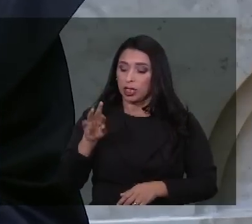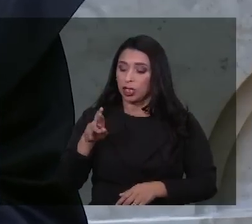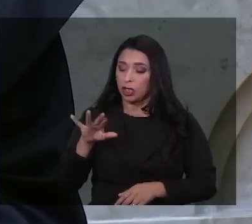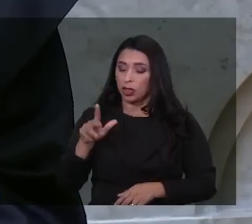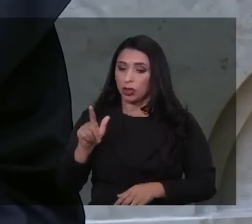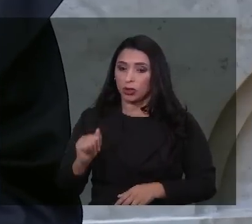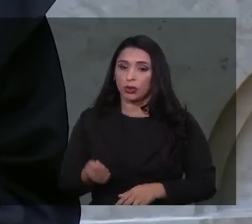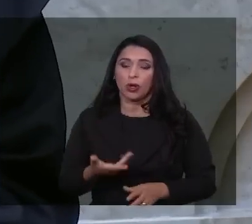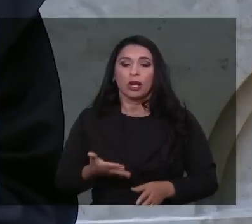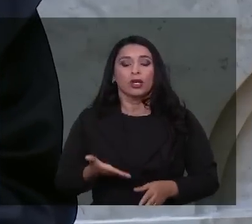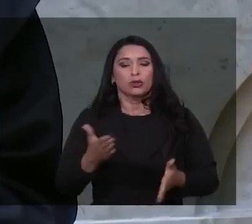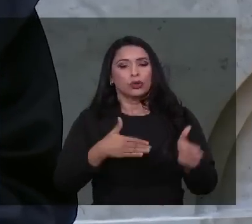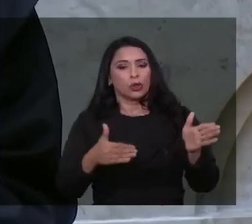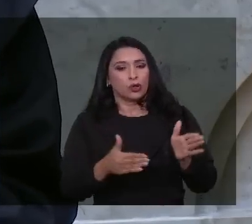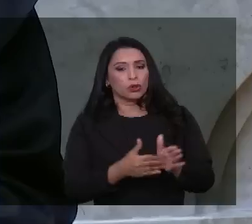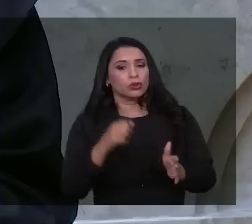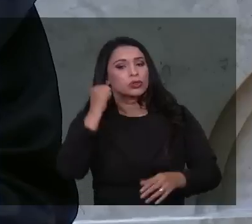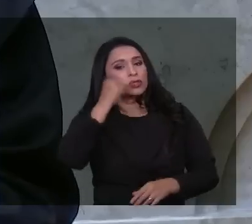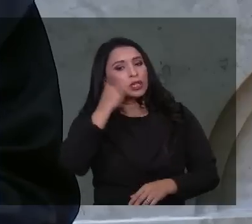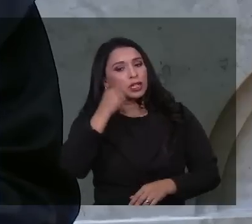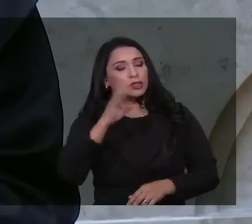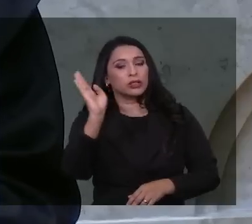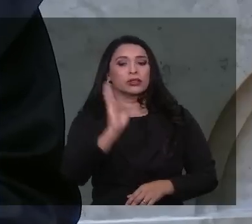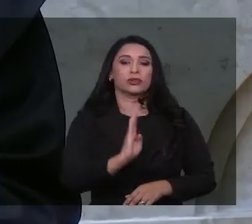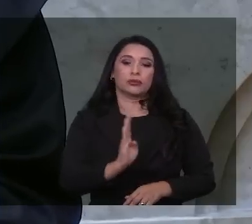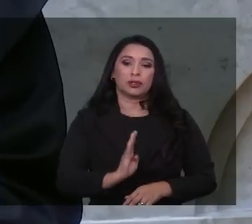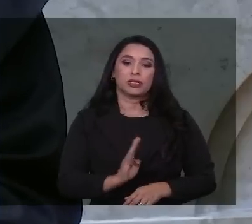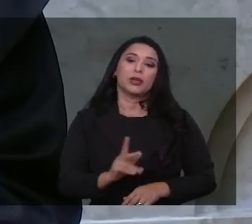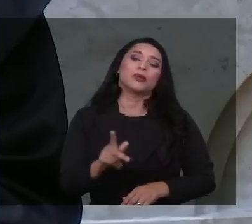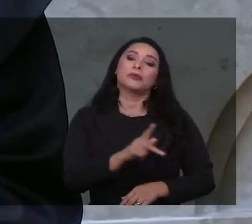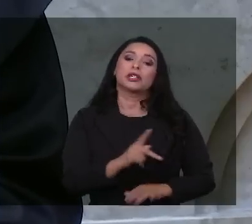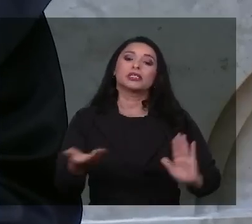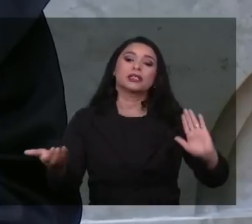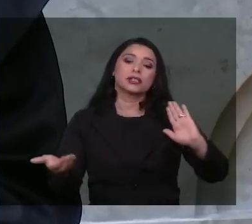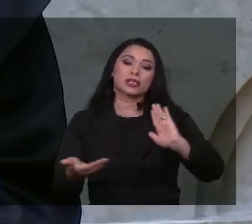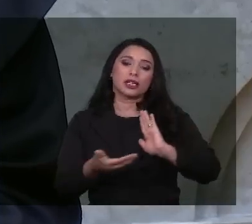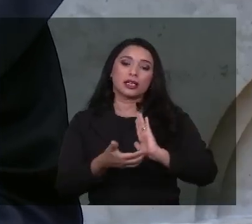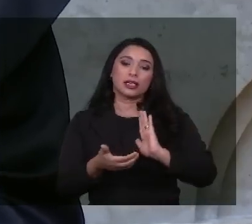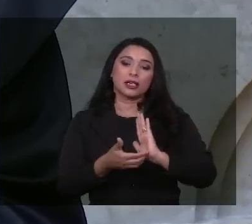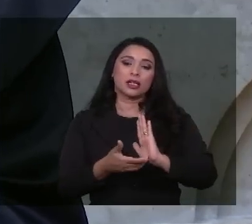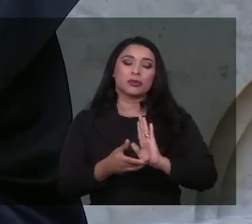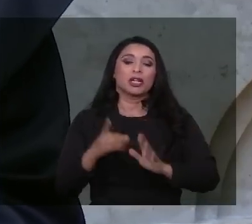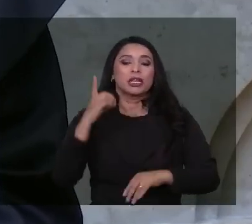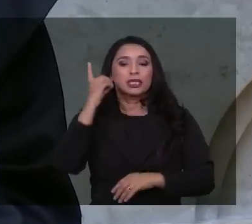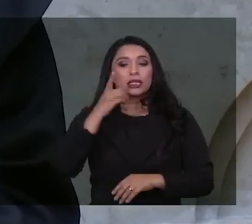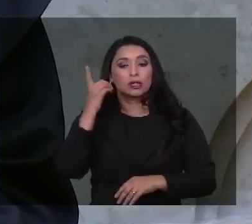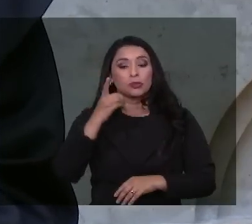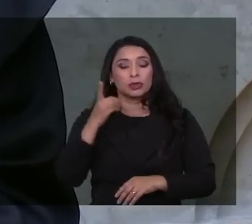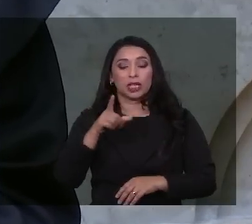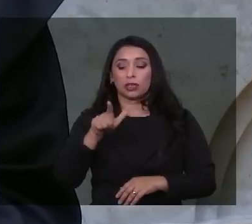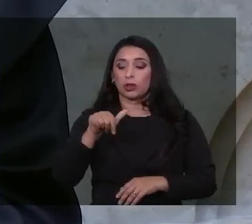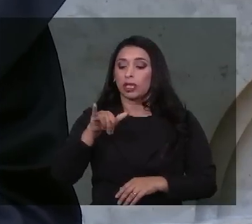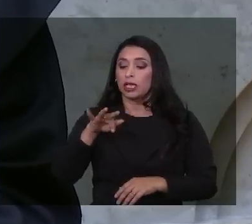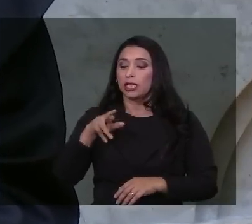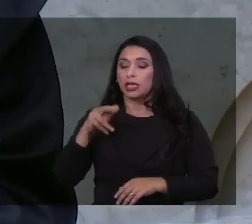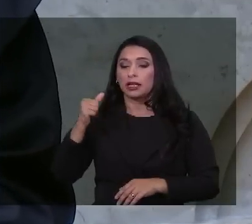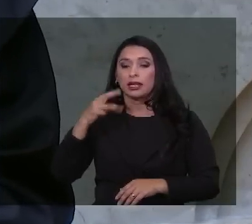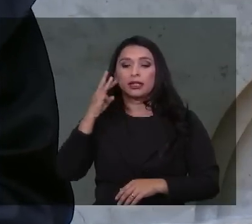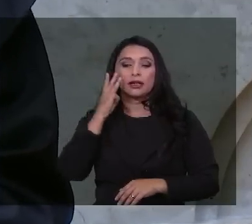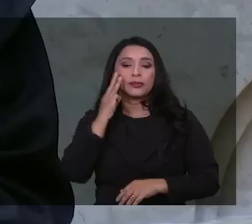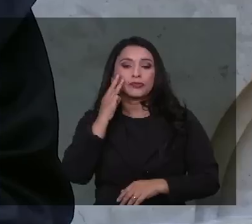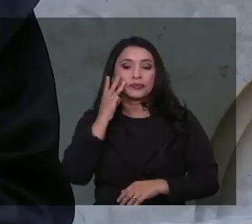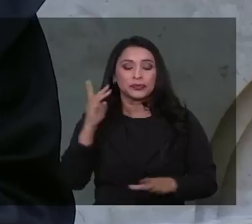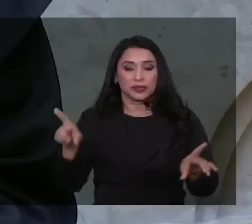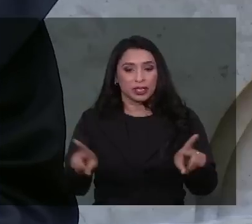as senadoras e os senadores brasileiros. O presidente da Câmara dos Deputados, deputado Arthur Lira, na pessoa de quem também cumprimento